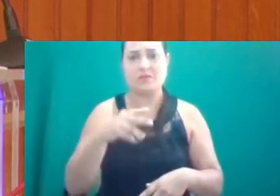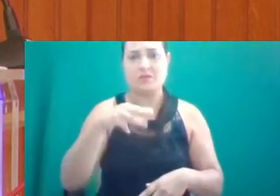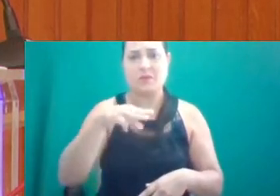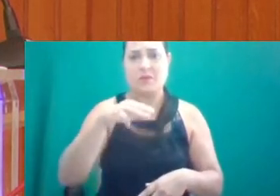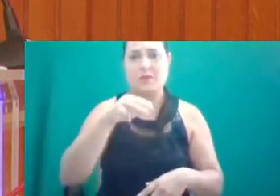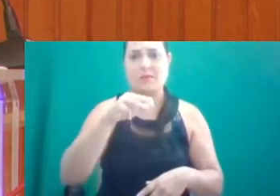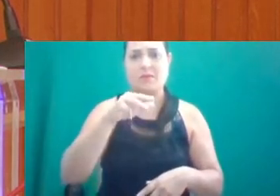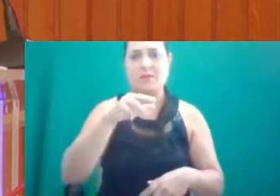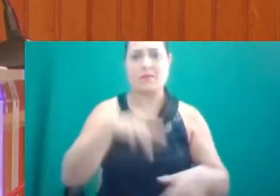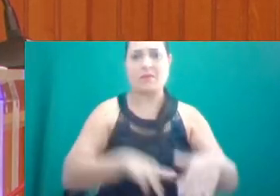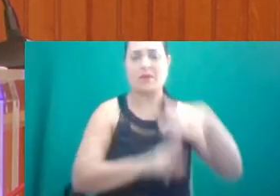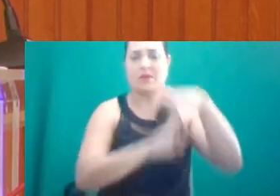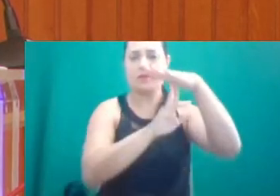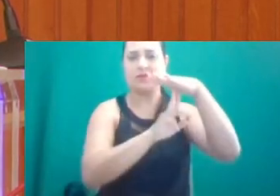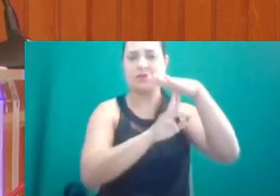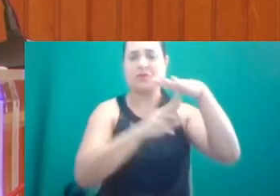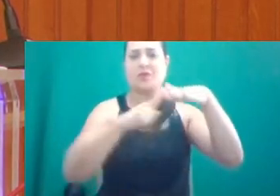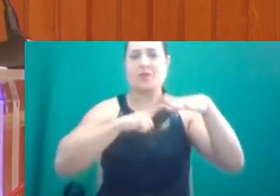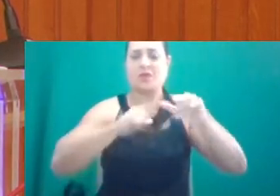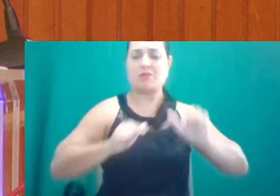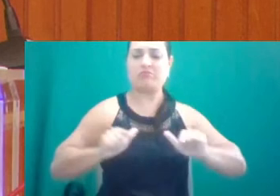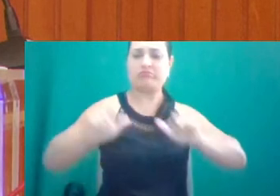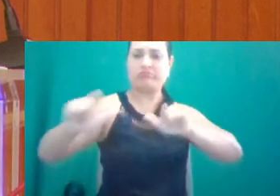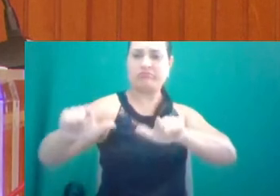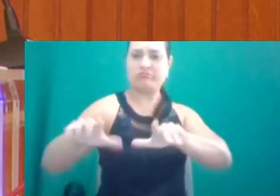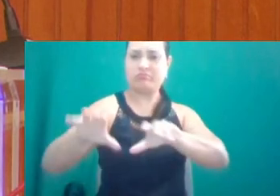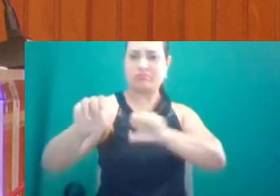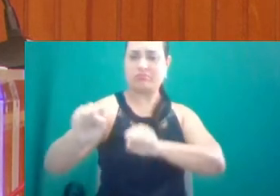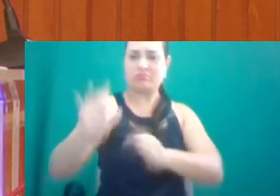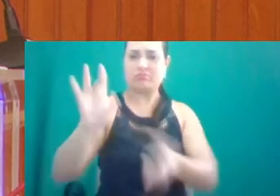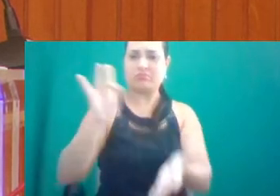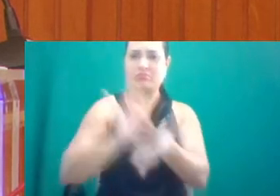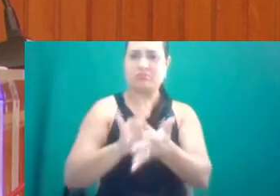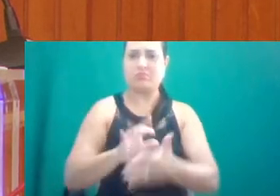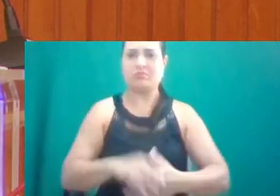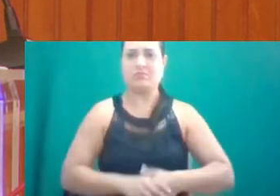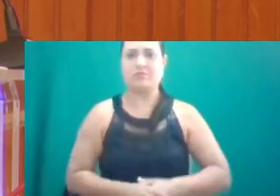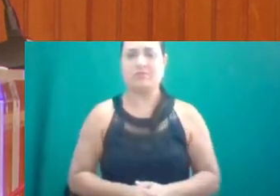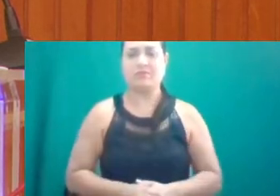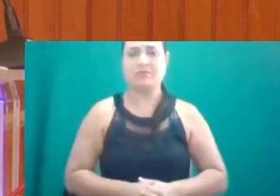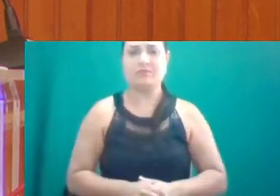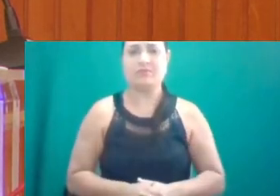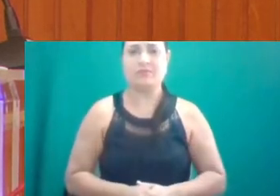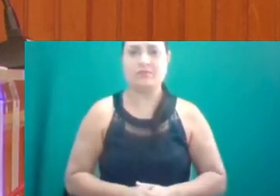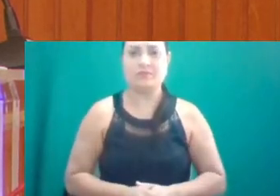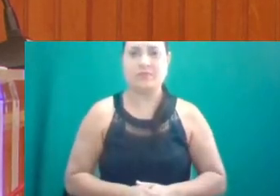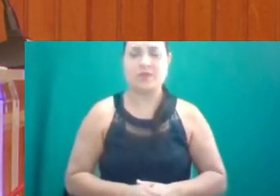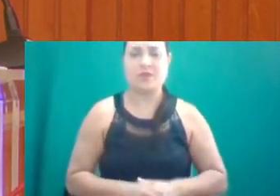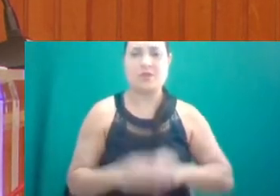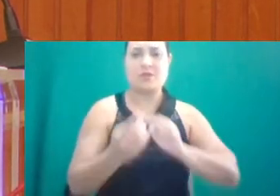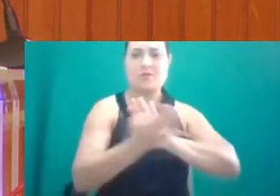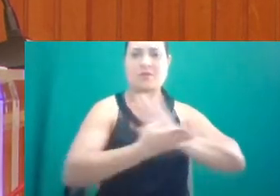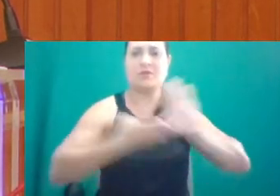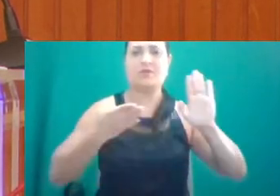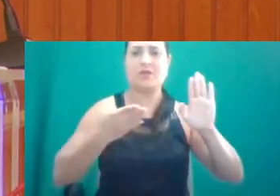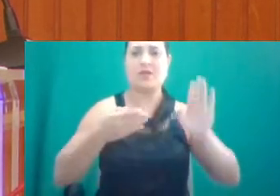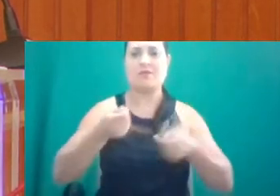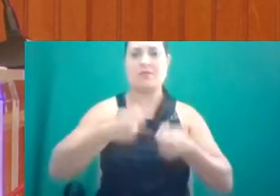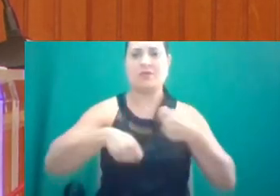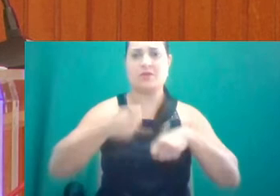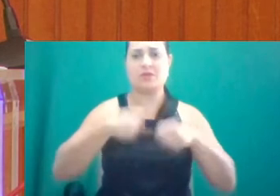Garcia. Bacharelado em Ciências Biológicas, Amanda Letícia Florentino Mandu